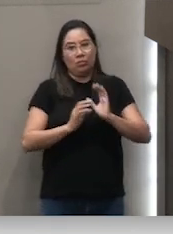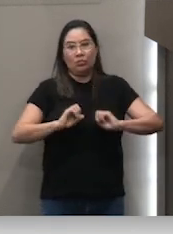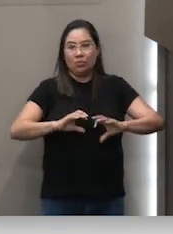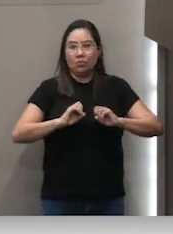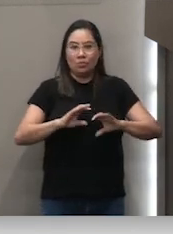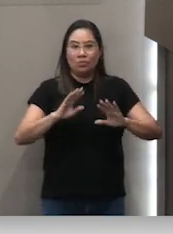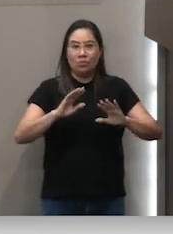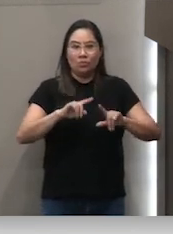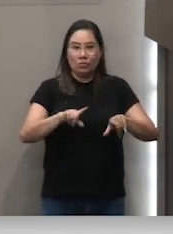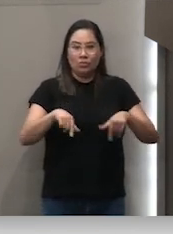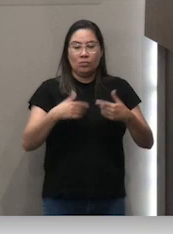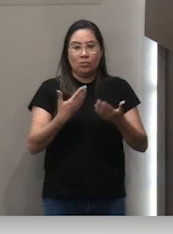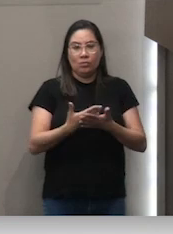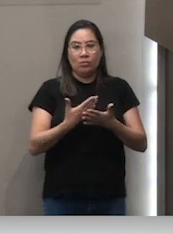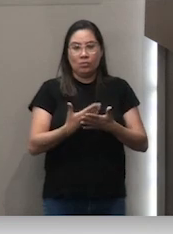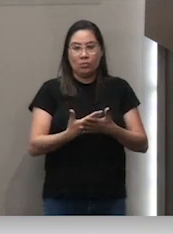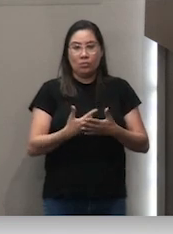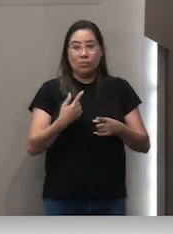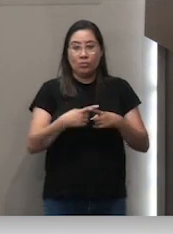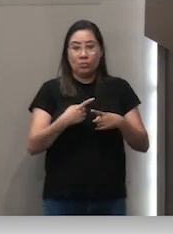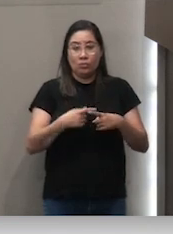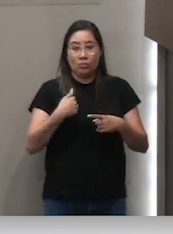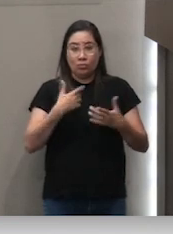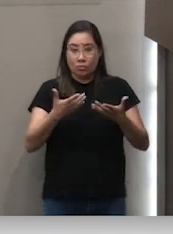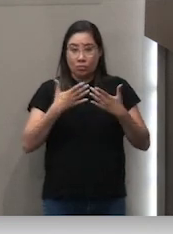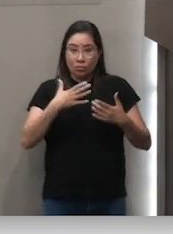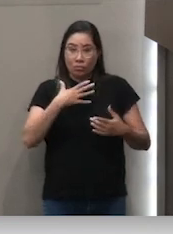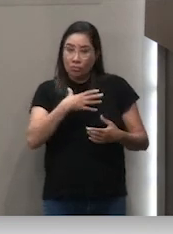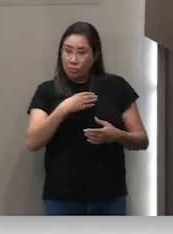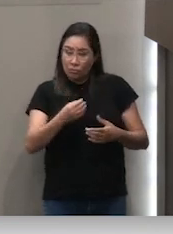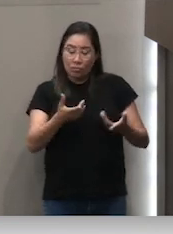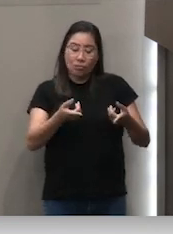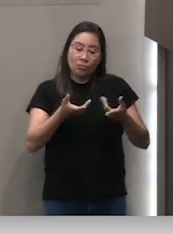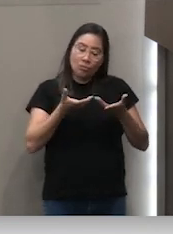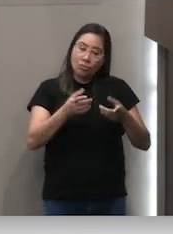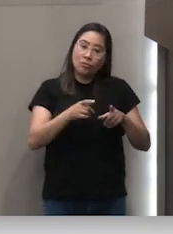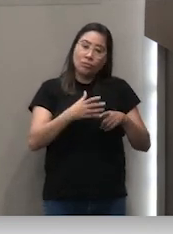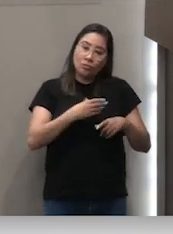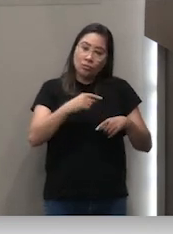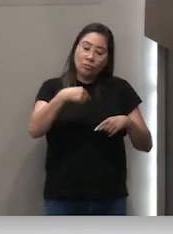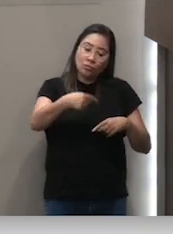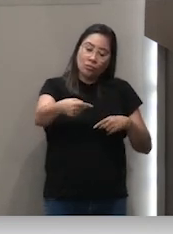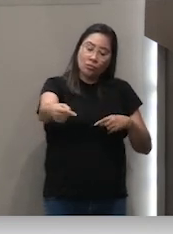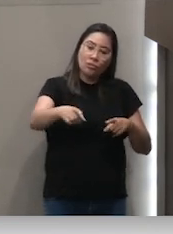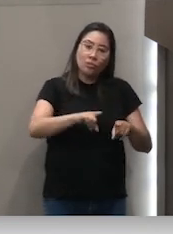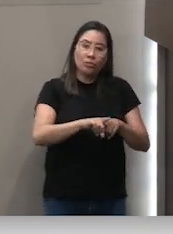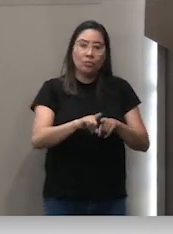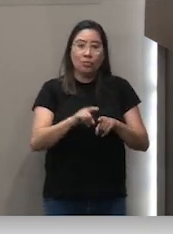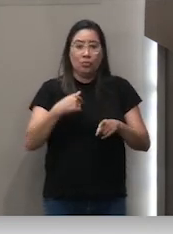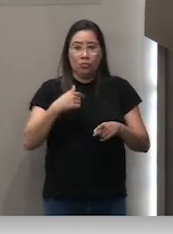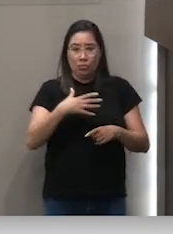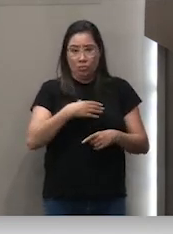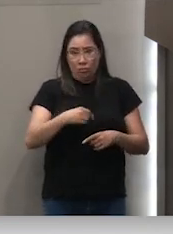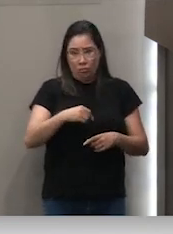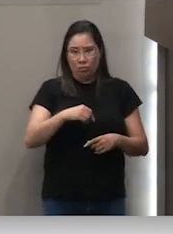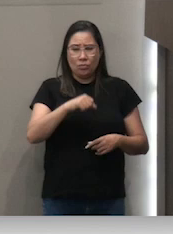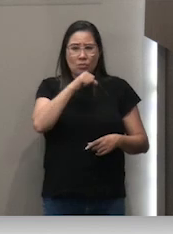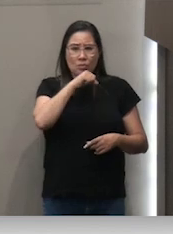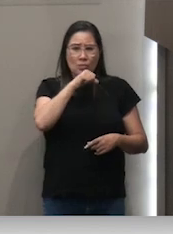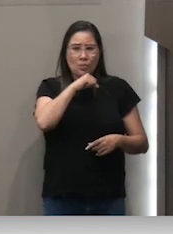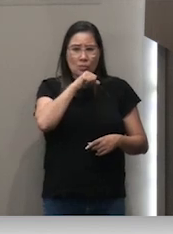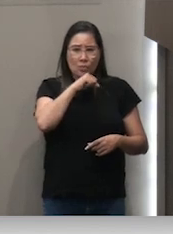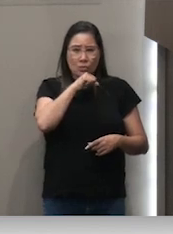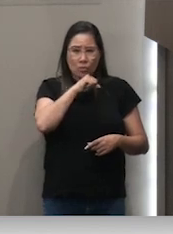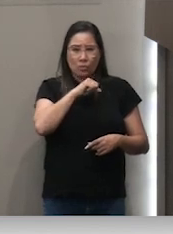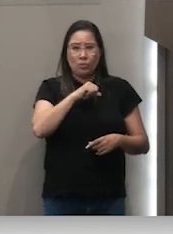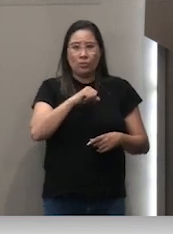de aula. Eu prezo por isso, porque o que eu quero para o meu filho, eu quero para os filhos dos outros também. O meu filho estuda, o meu mais velho estuda no Tiradentes, o